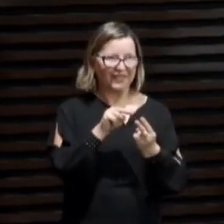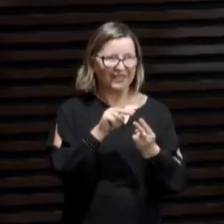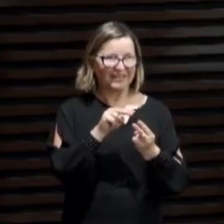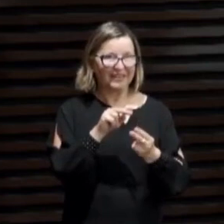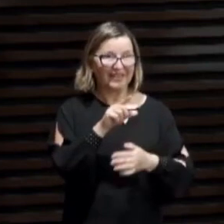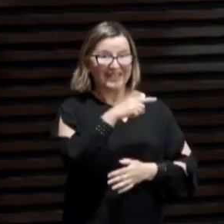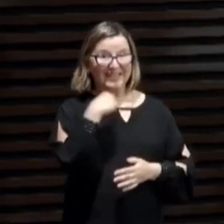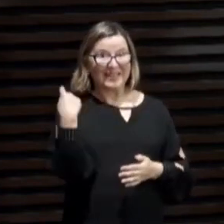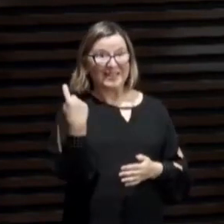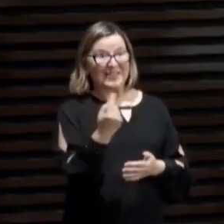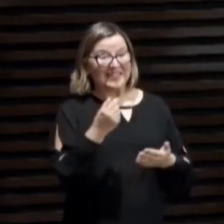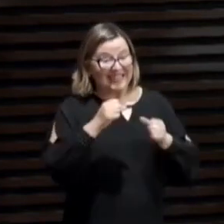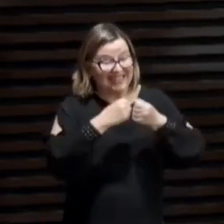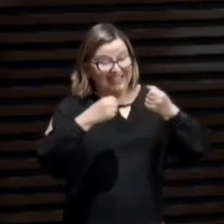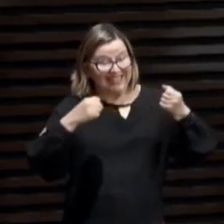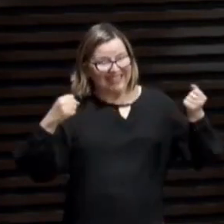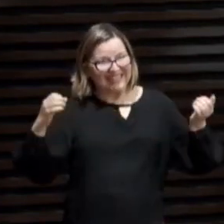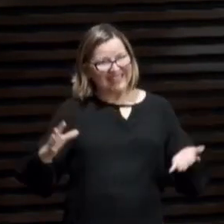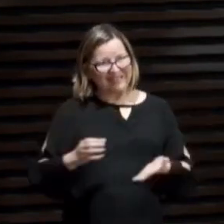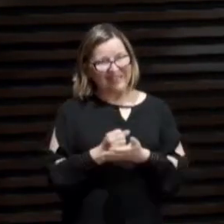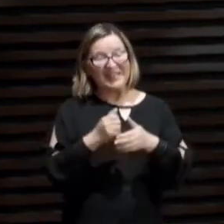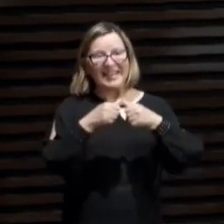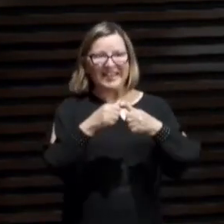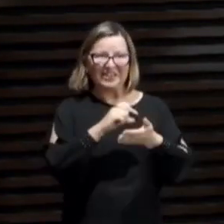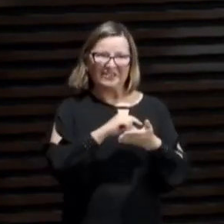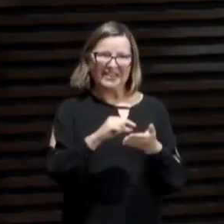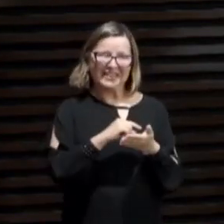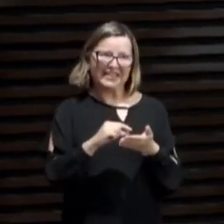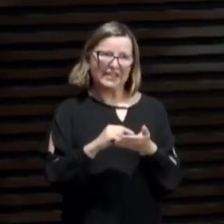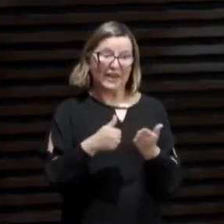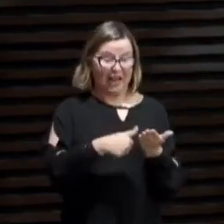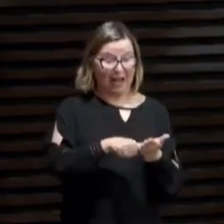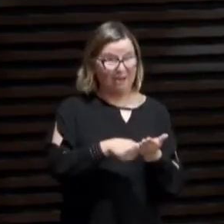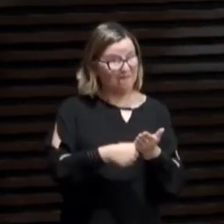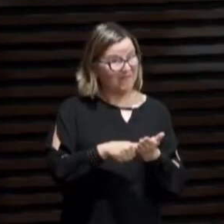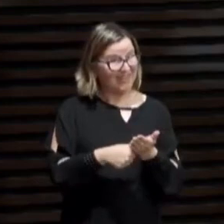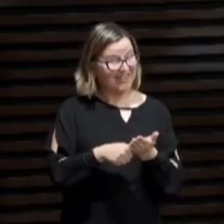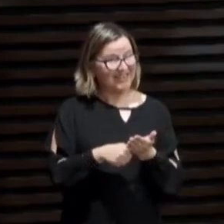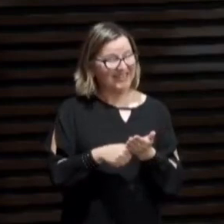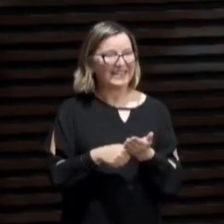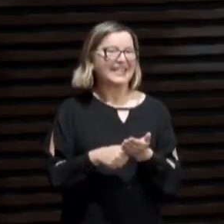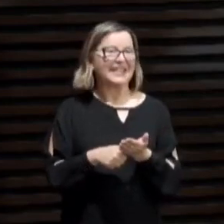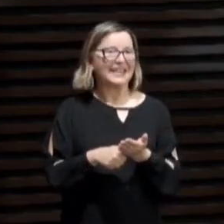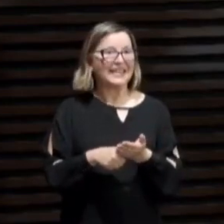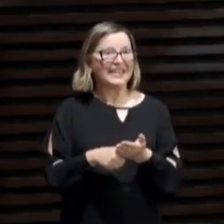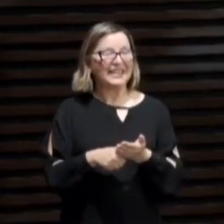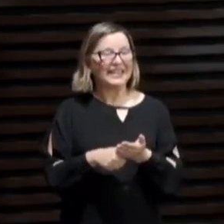grande salvação. Este versículo constitui a marca por excelência do